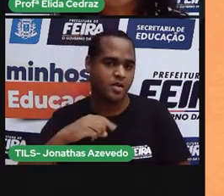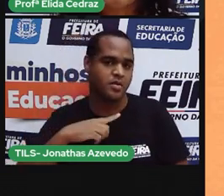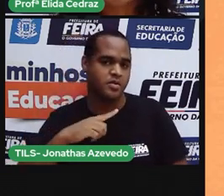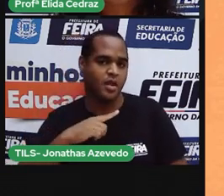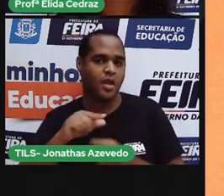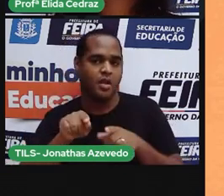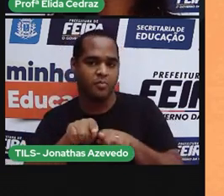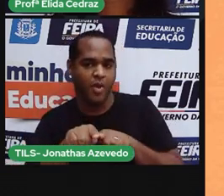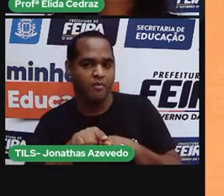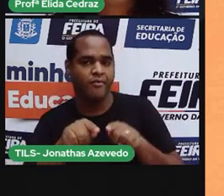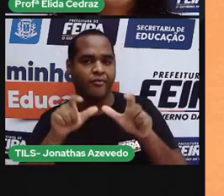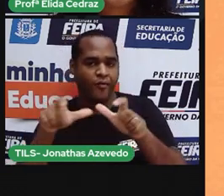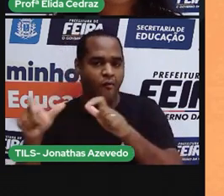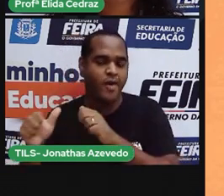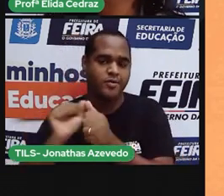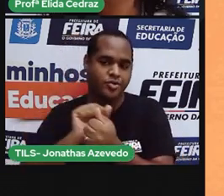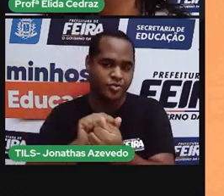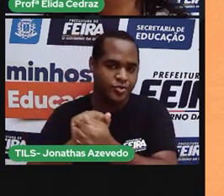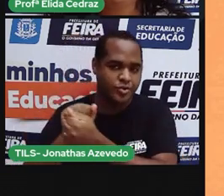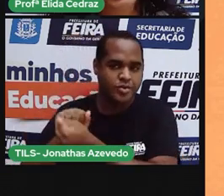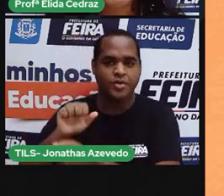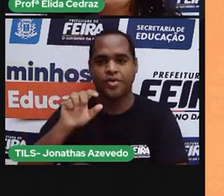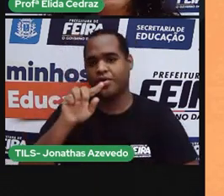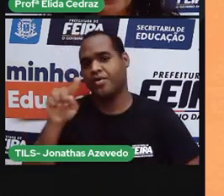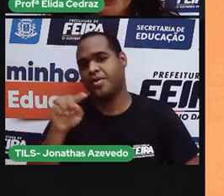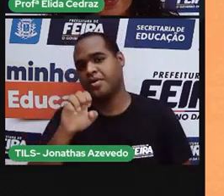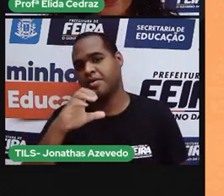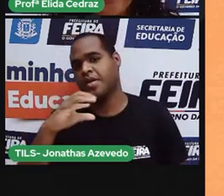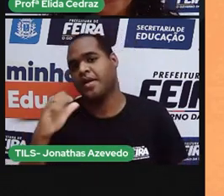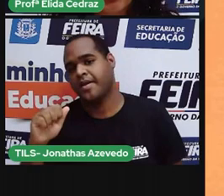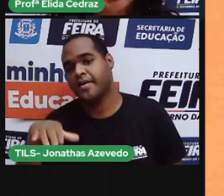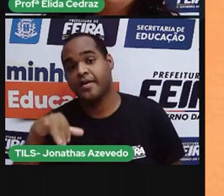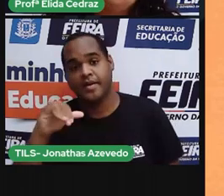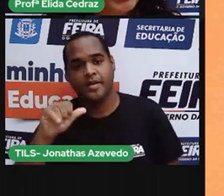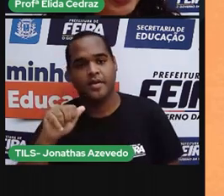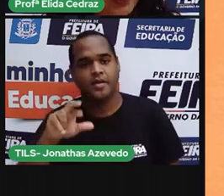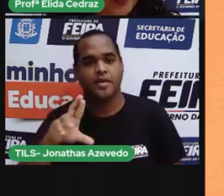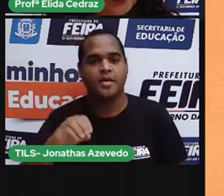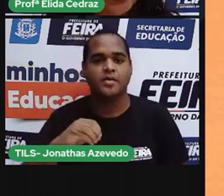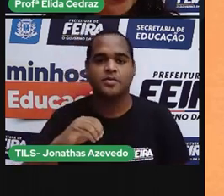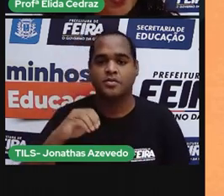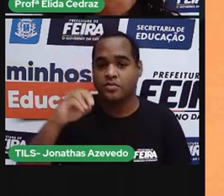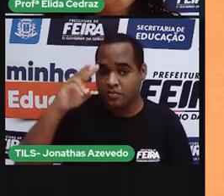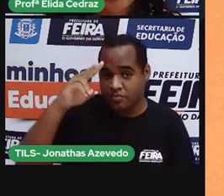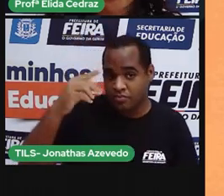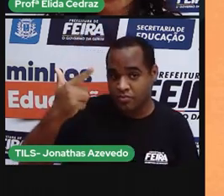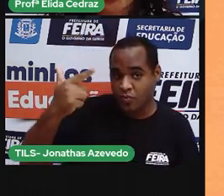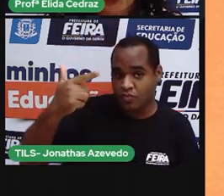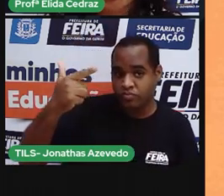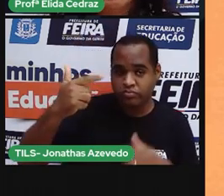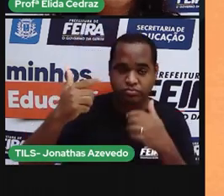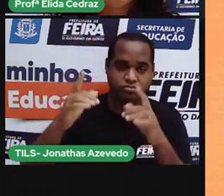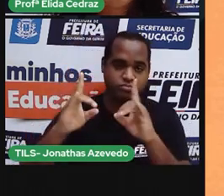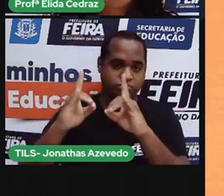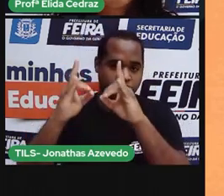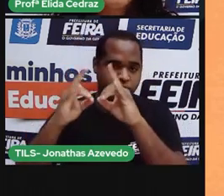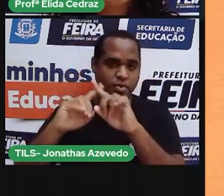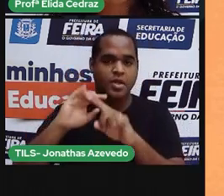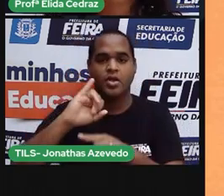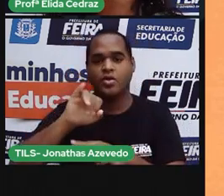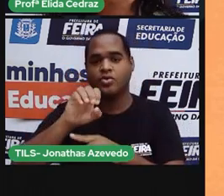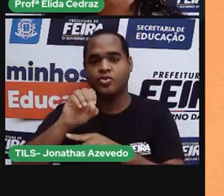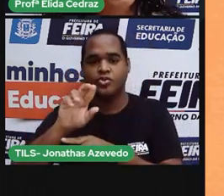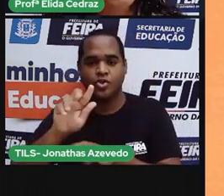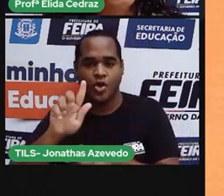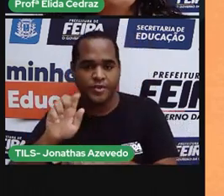que são irmãos e vivem juntos com o Zeca e a Yara. No segundo, mora o Jorge, o